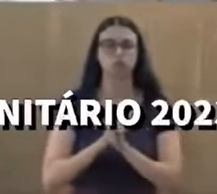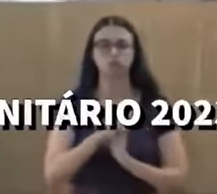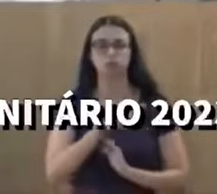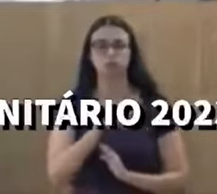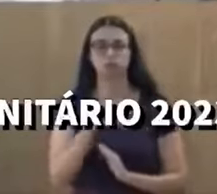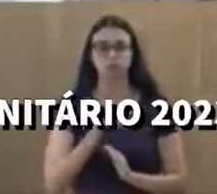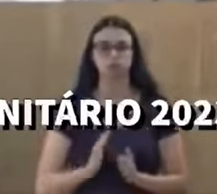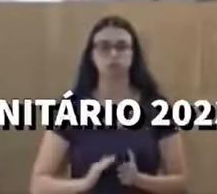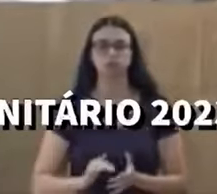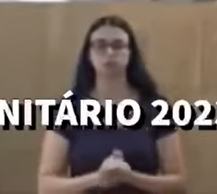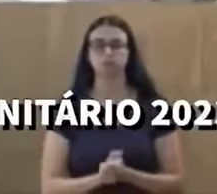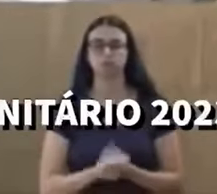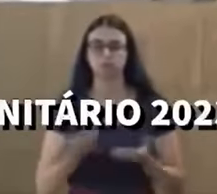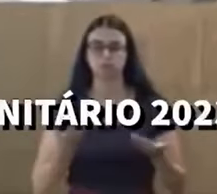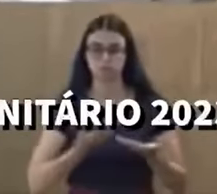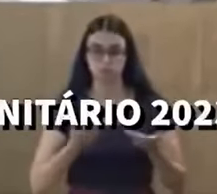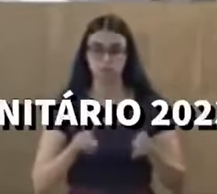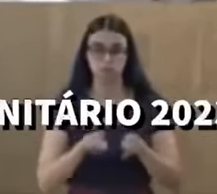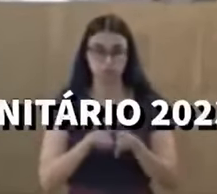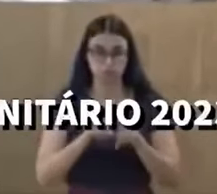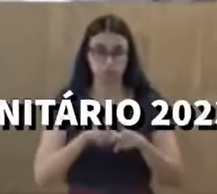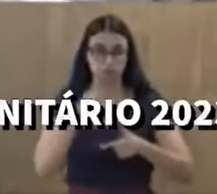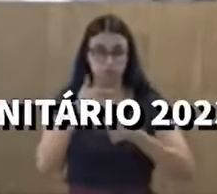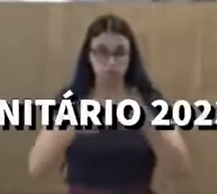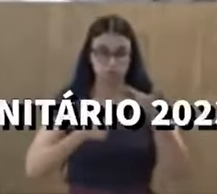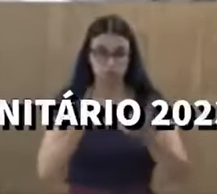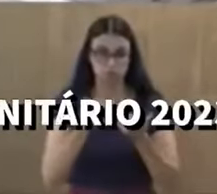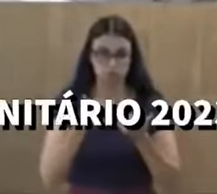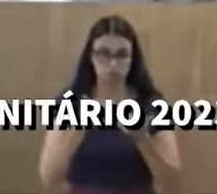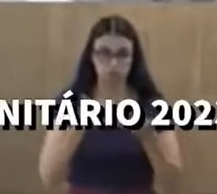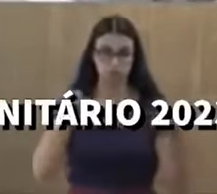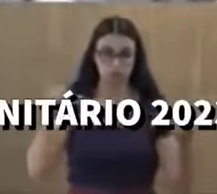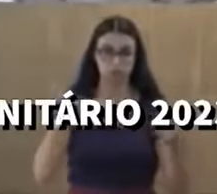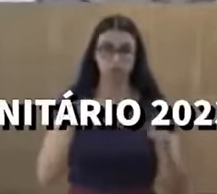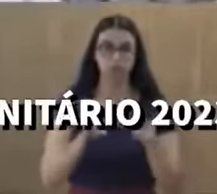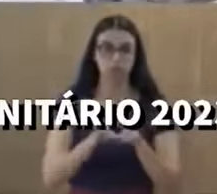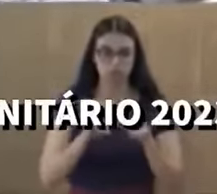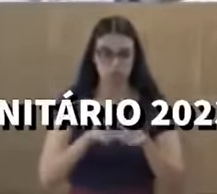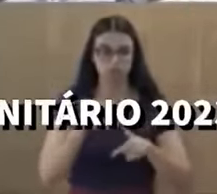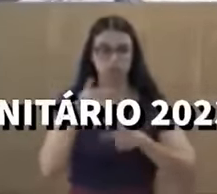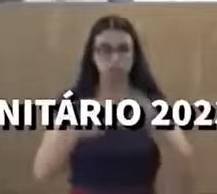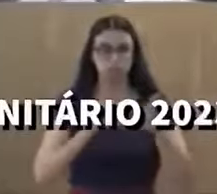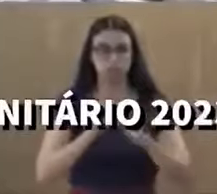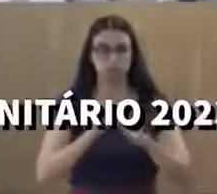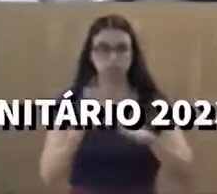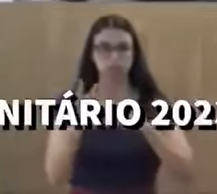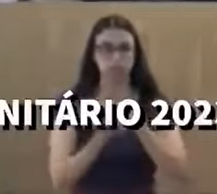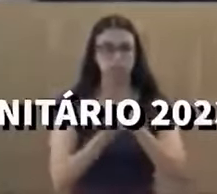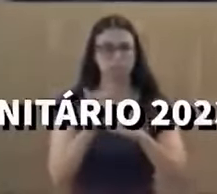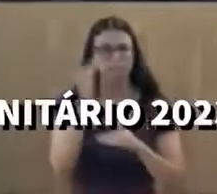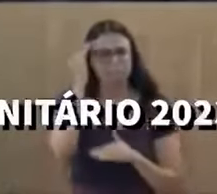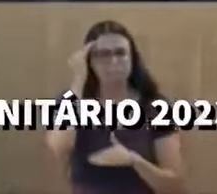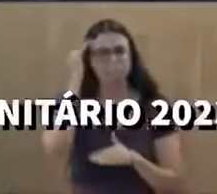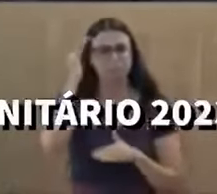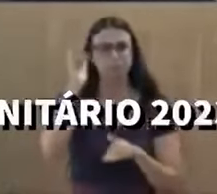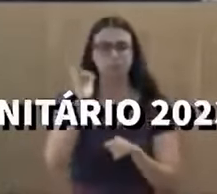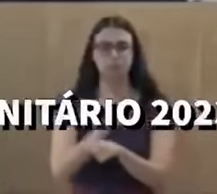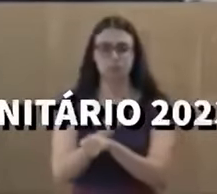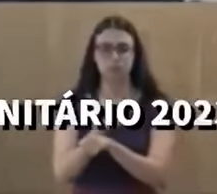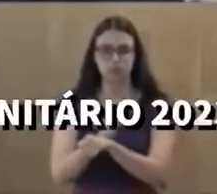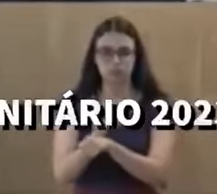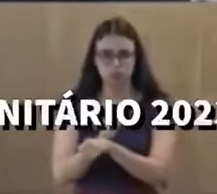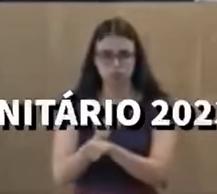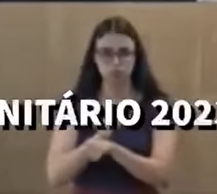sua atividade como autoelétrica, numa microempresa, atua nas redes sociais, principalmente no YouTube, onde administra